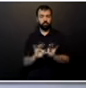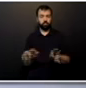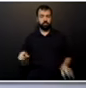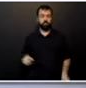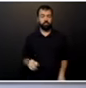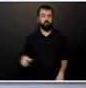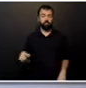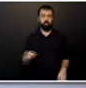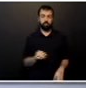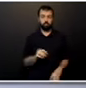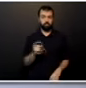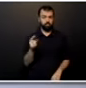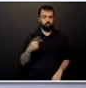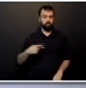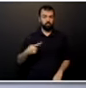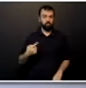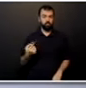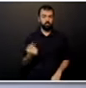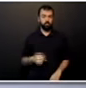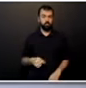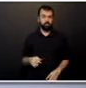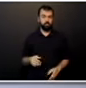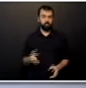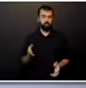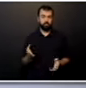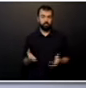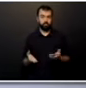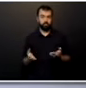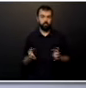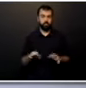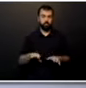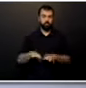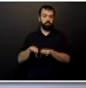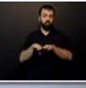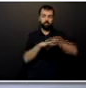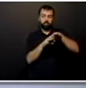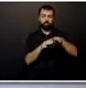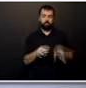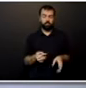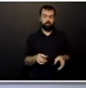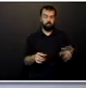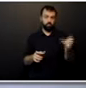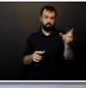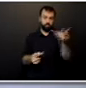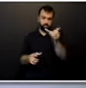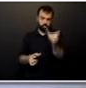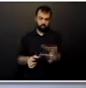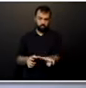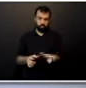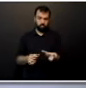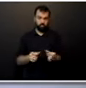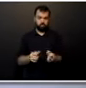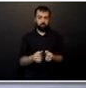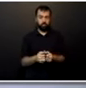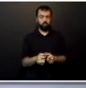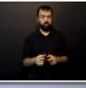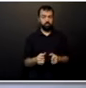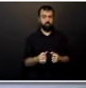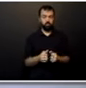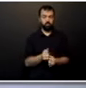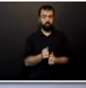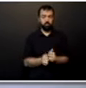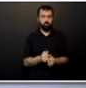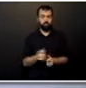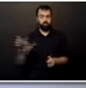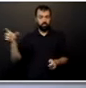a primeira afirmação a proporcionalidade entre a quantidade de arroz e água vamos